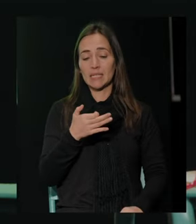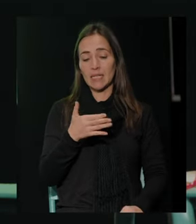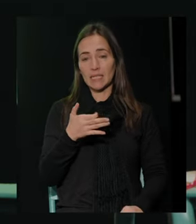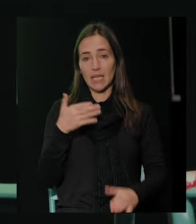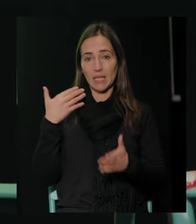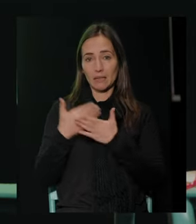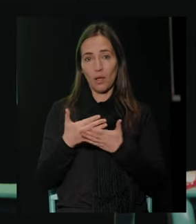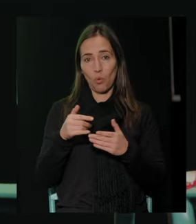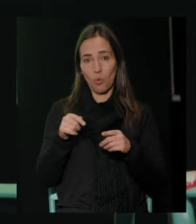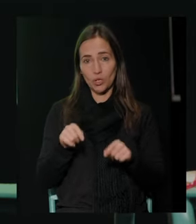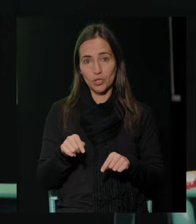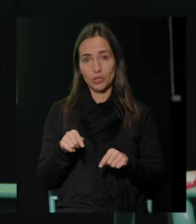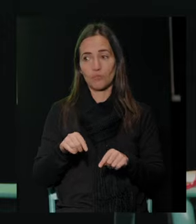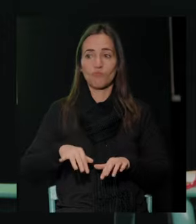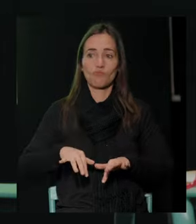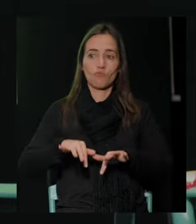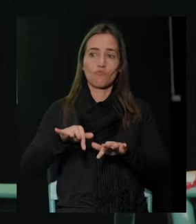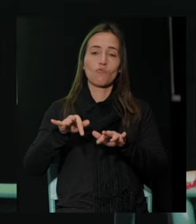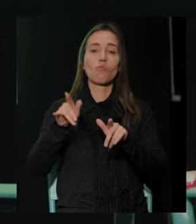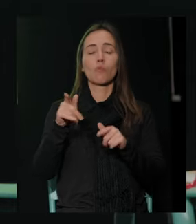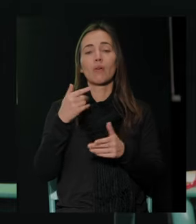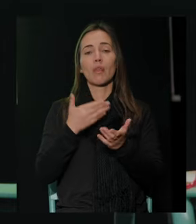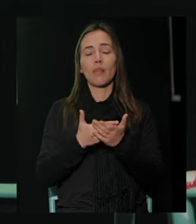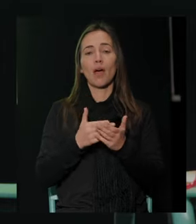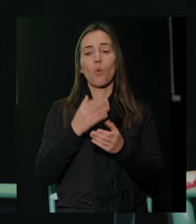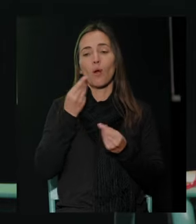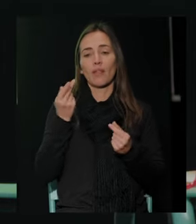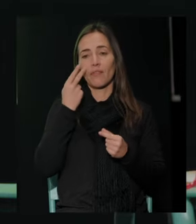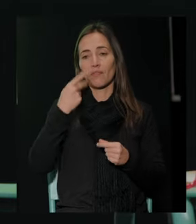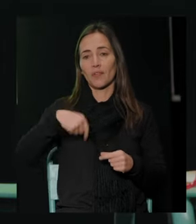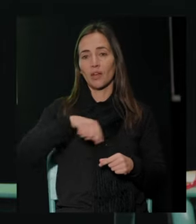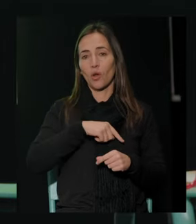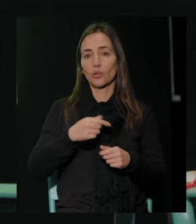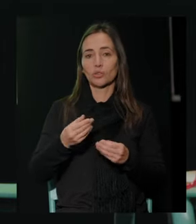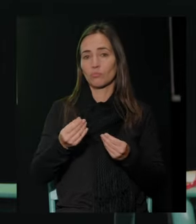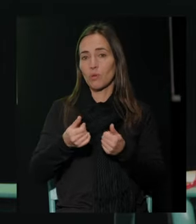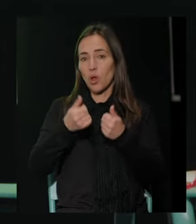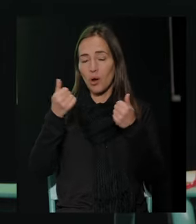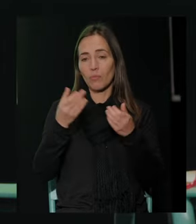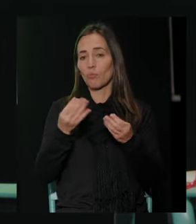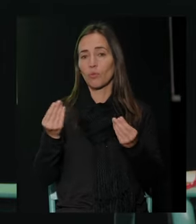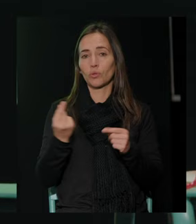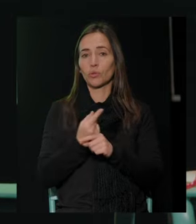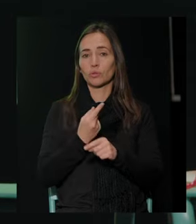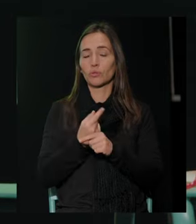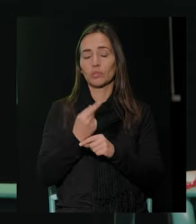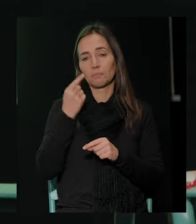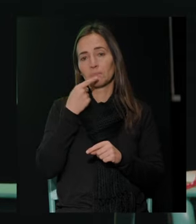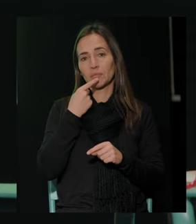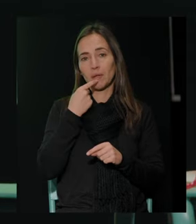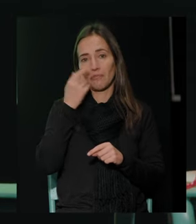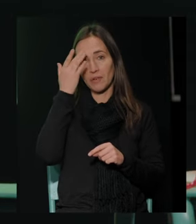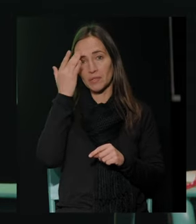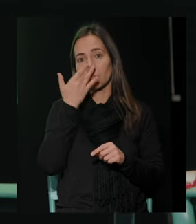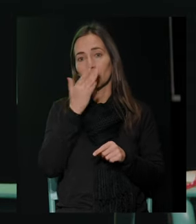hoje, tiveram e traduziram-se em melhorias da nossa qualidade de vida, numa série de coisas, e que é facilmente perceptível com o